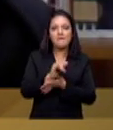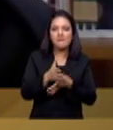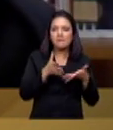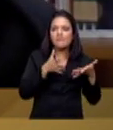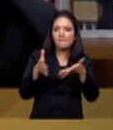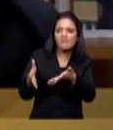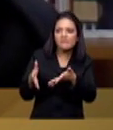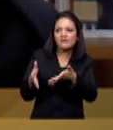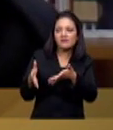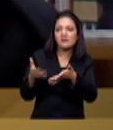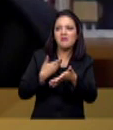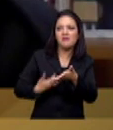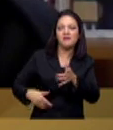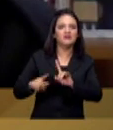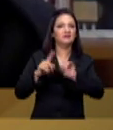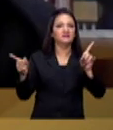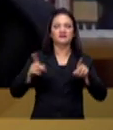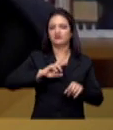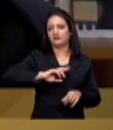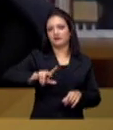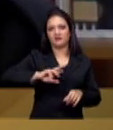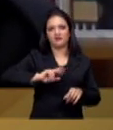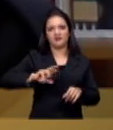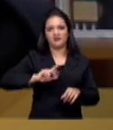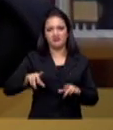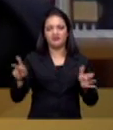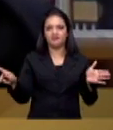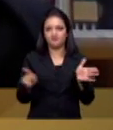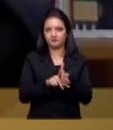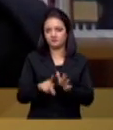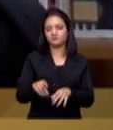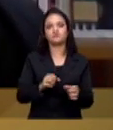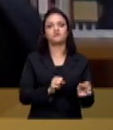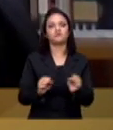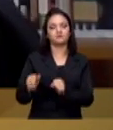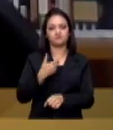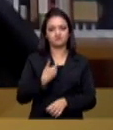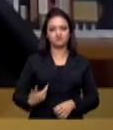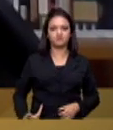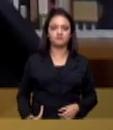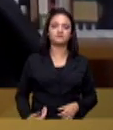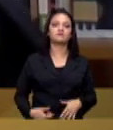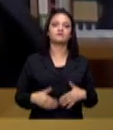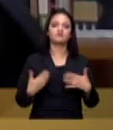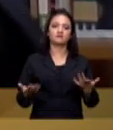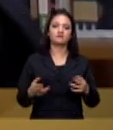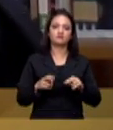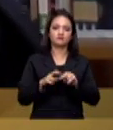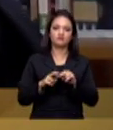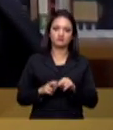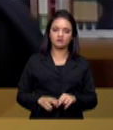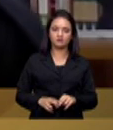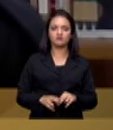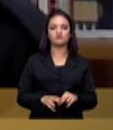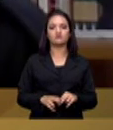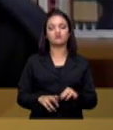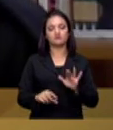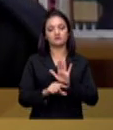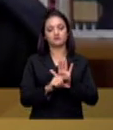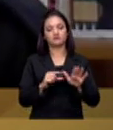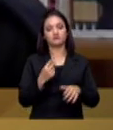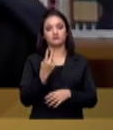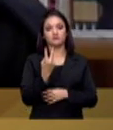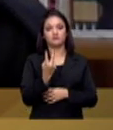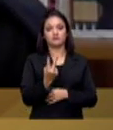não estão no exercício de atribuições do poder público. De modo que rejeito, quanto ao parágrafo